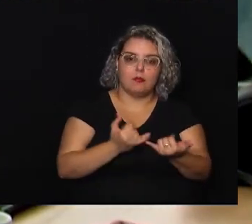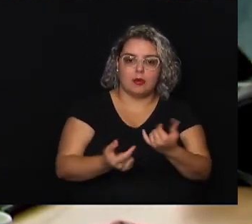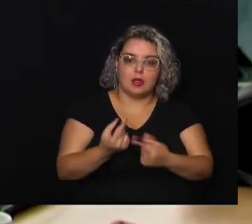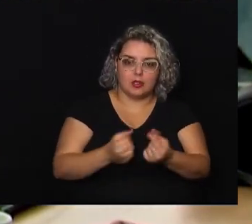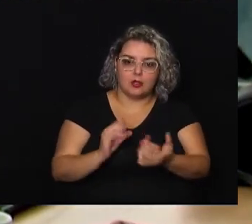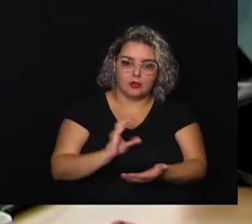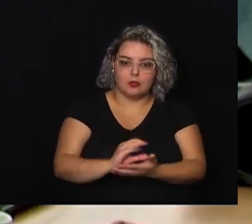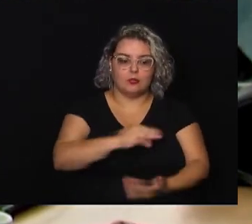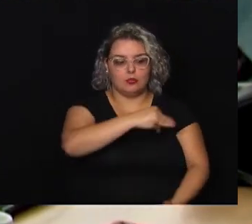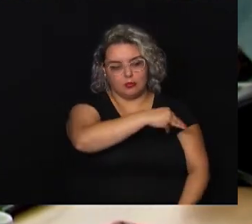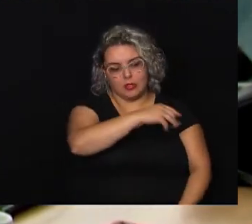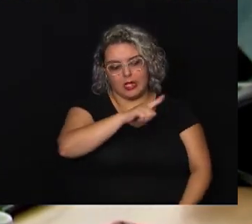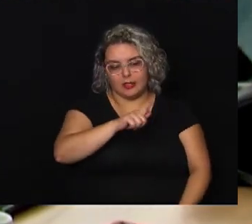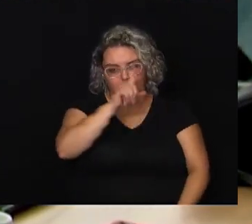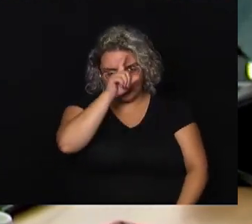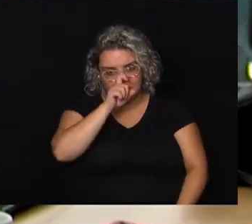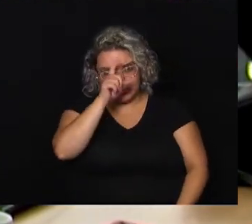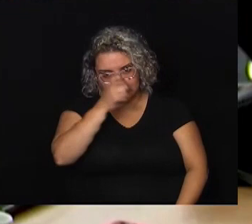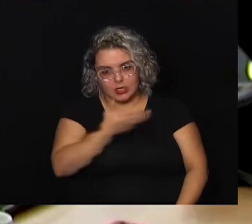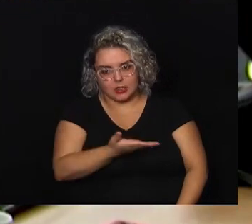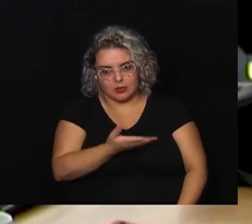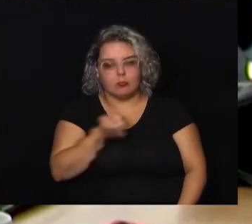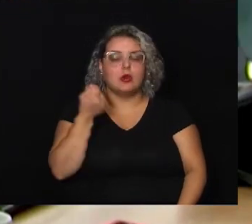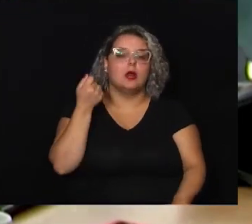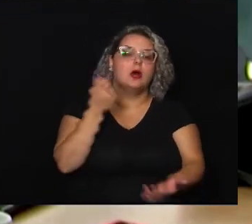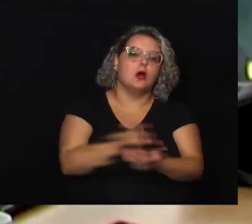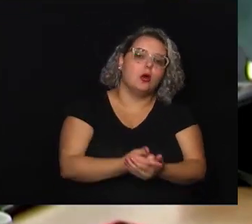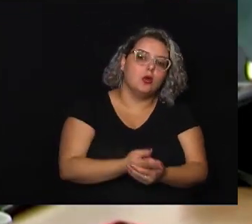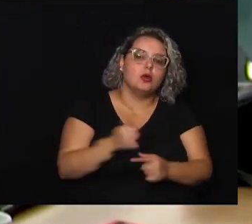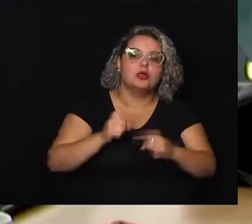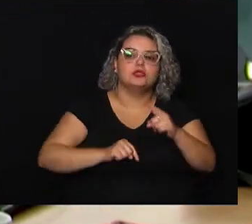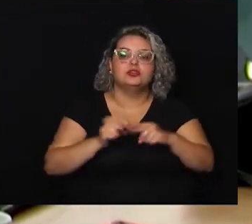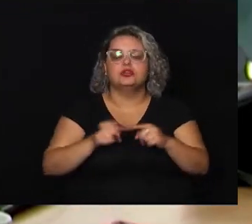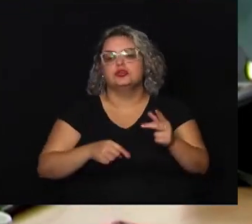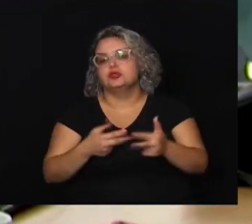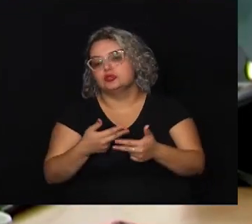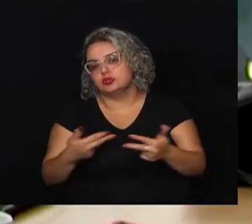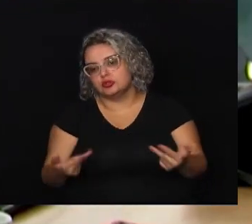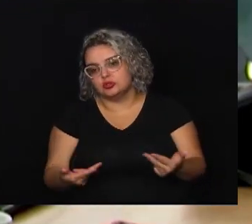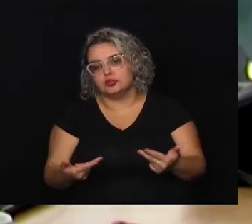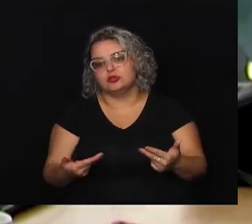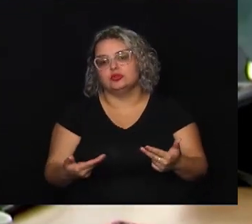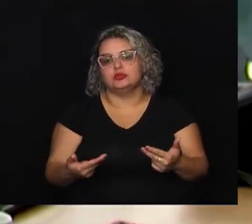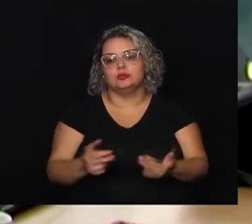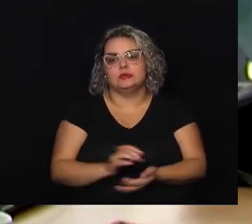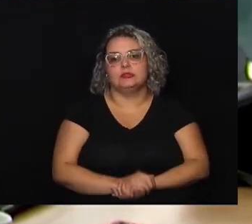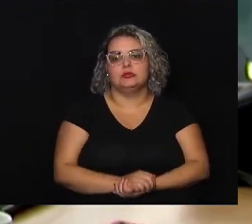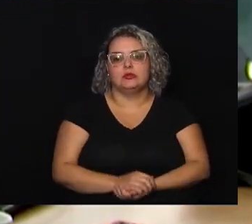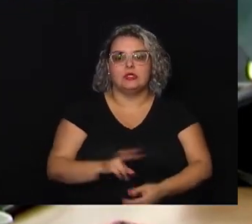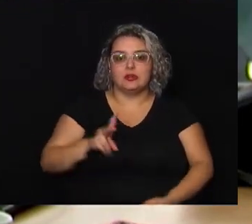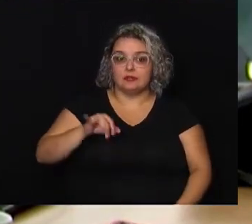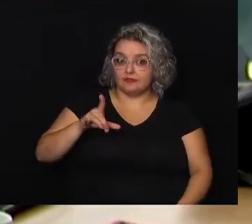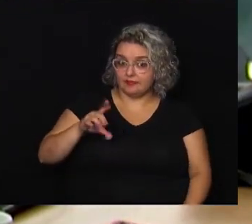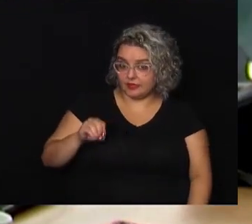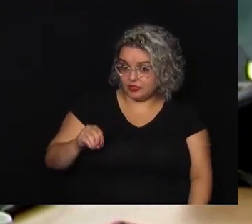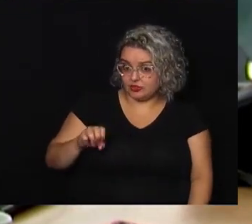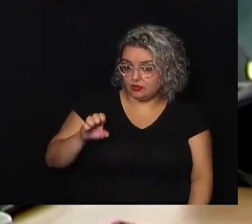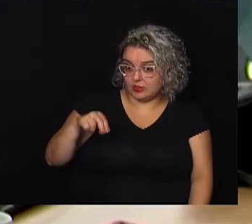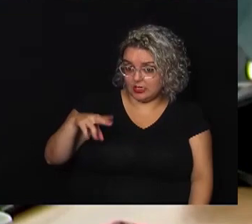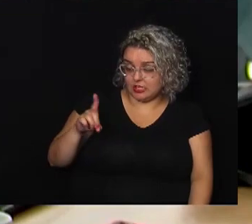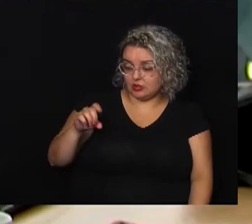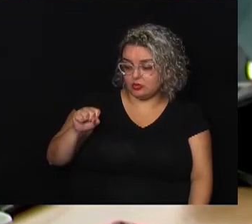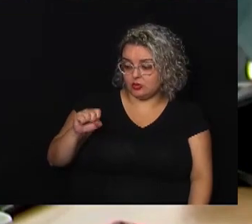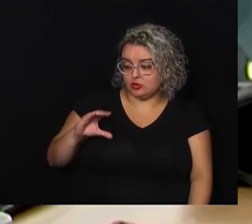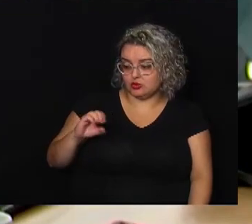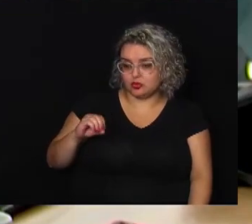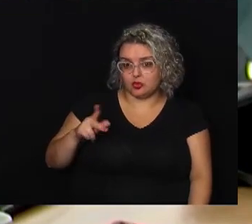Mário Gatti, para que fosse comprado equipamentos de vídeo endoscopia, para o Mário